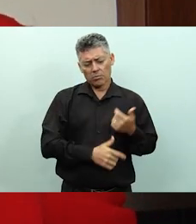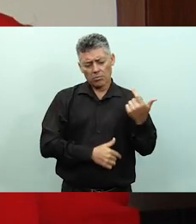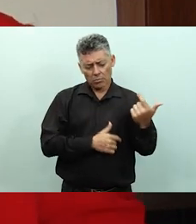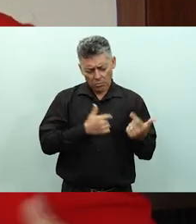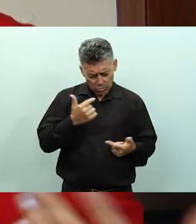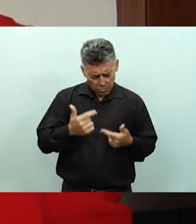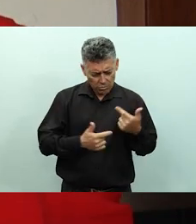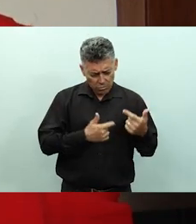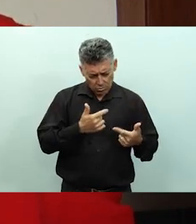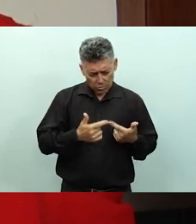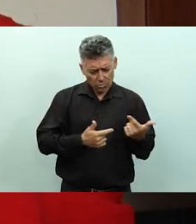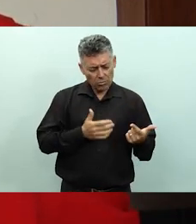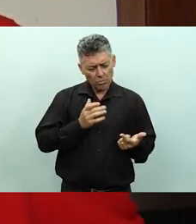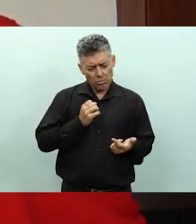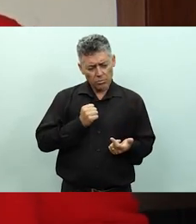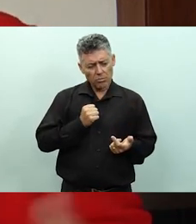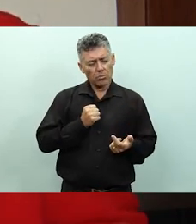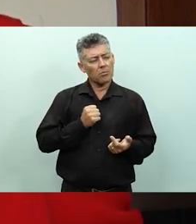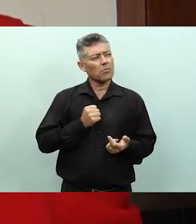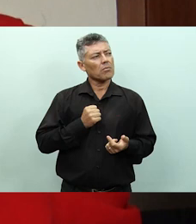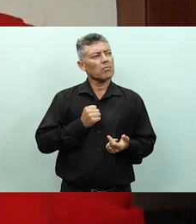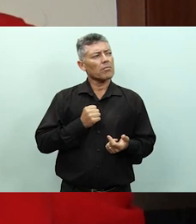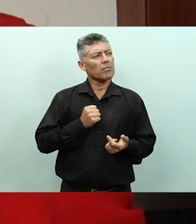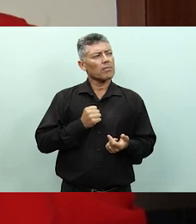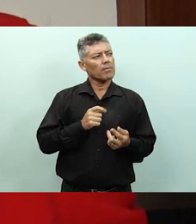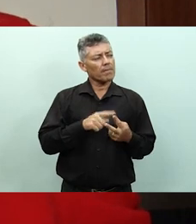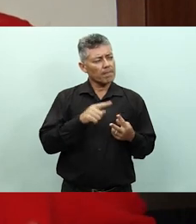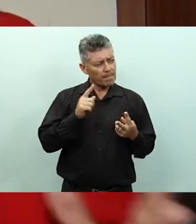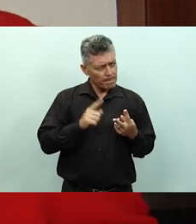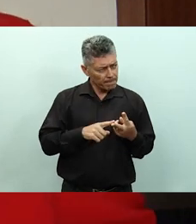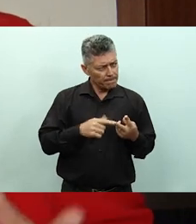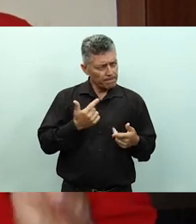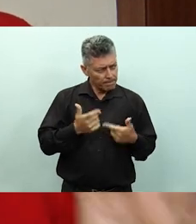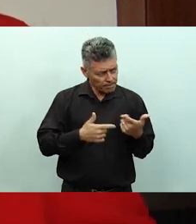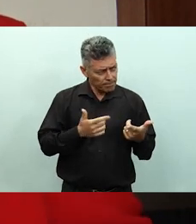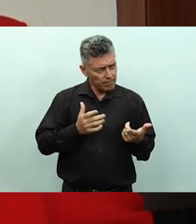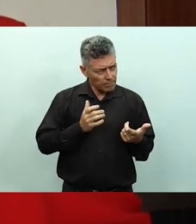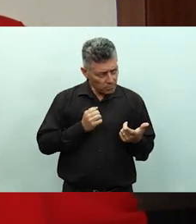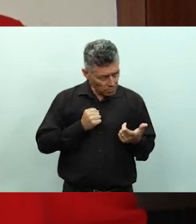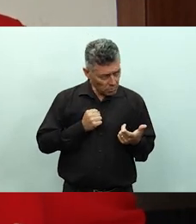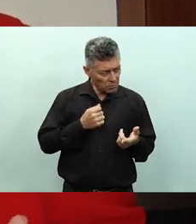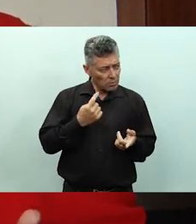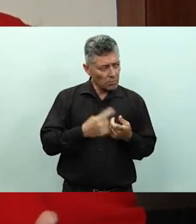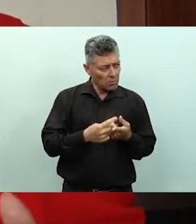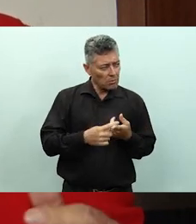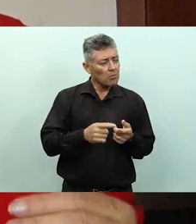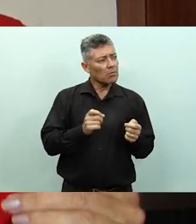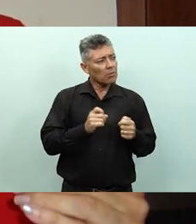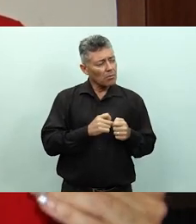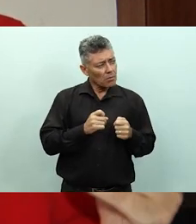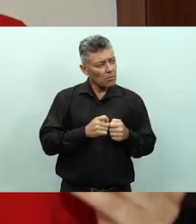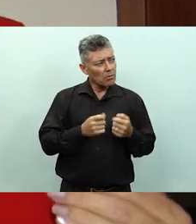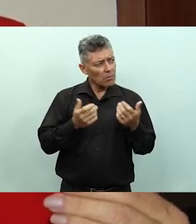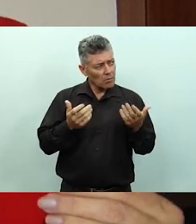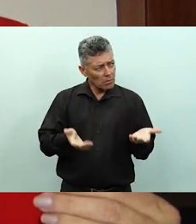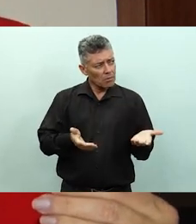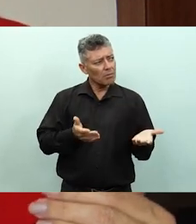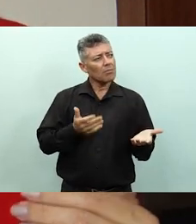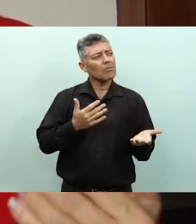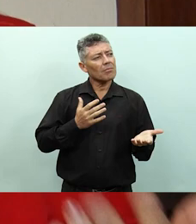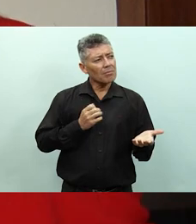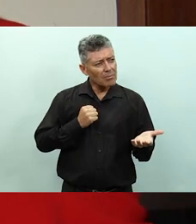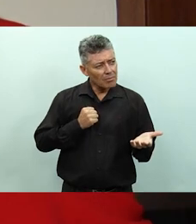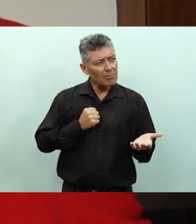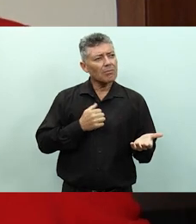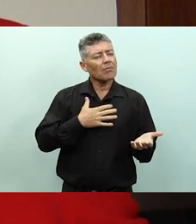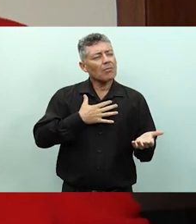né? Trabalho, amor, né? Essas duas palavras, trabalho e amor, porque ela fazia